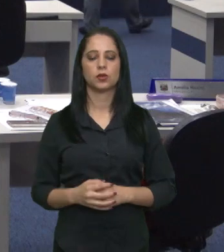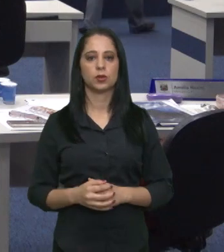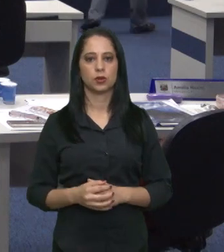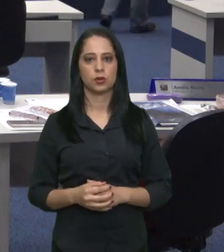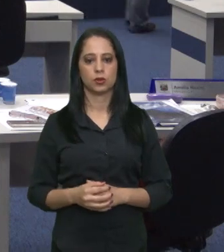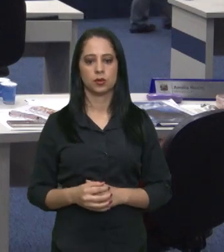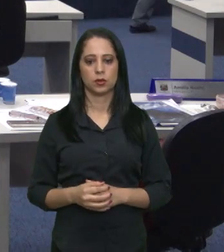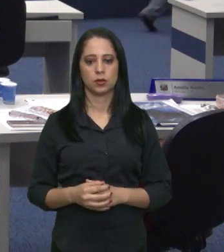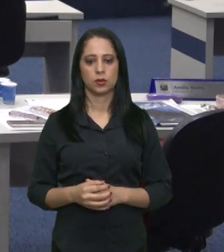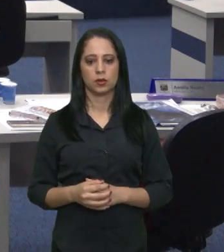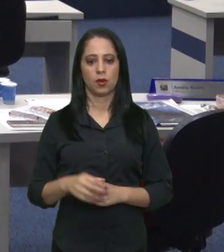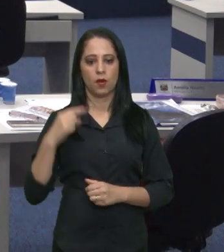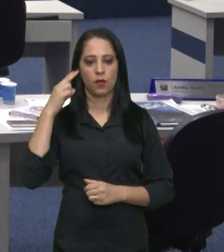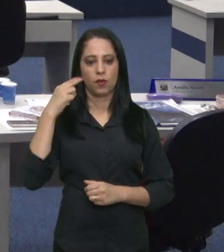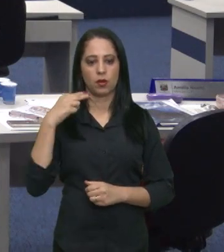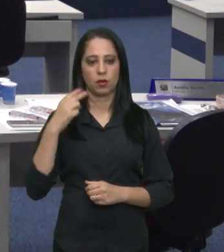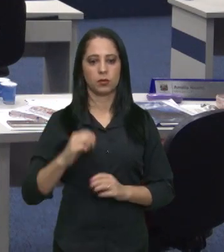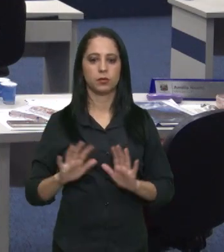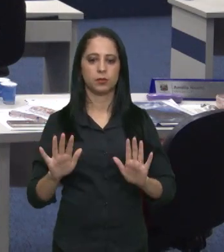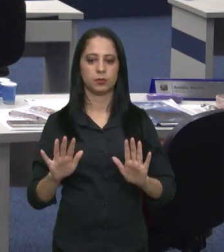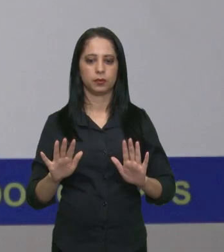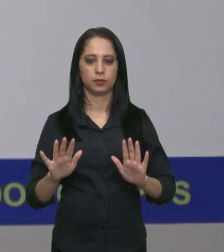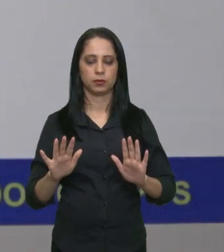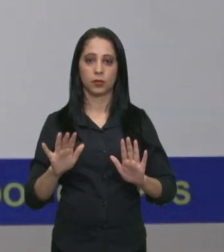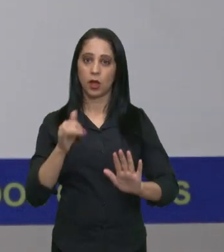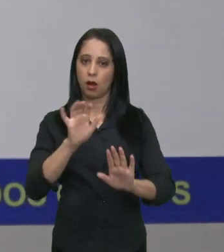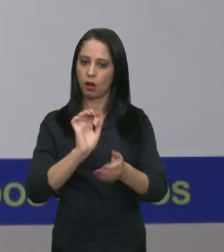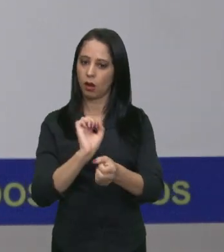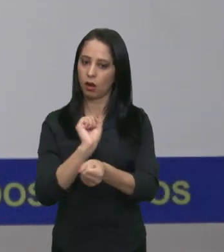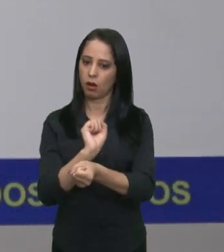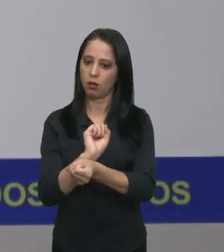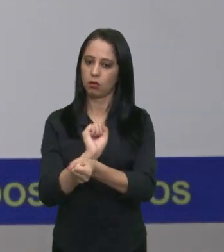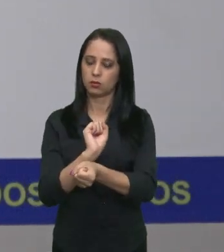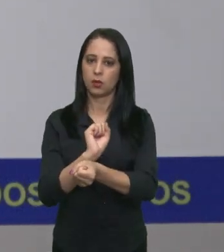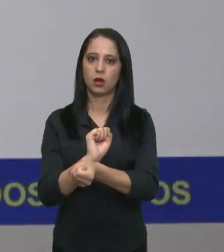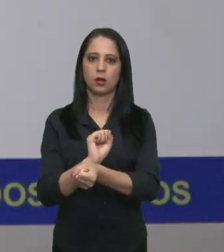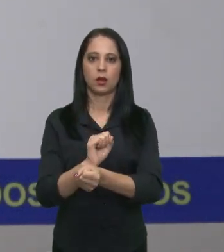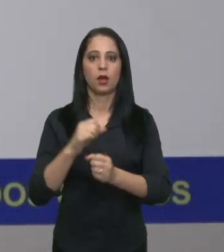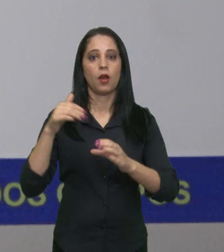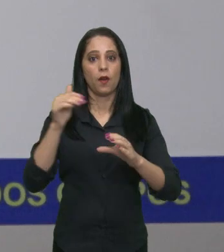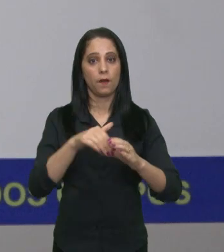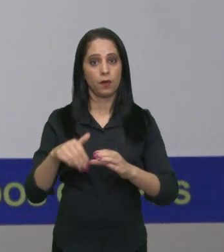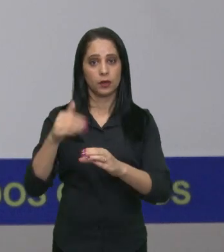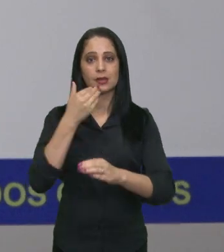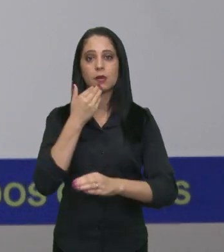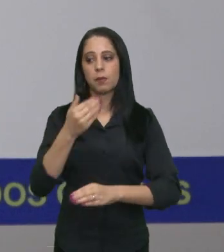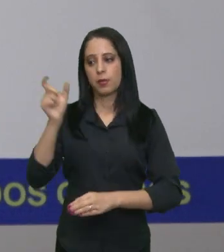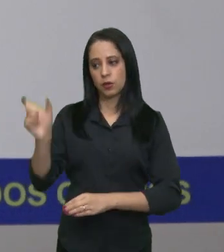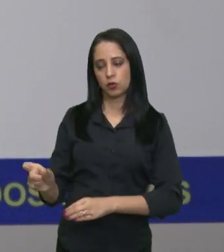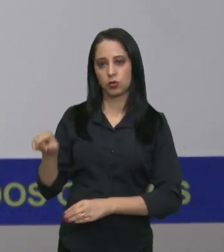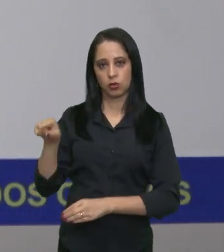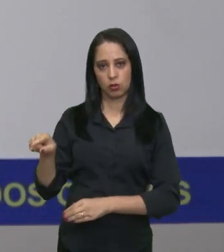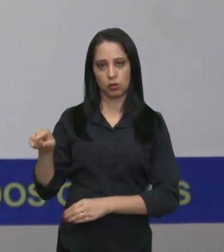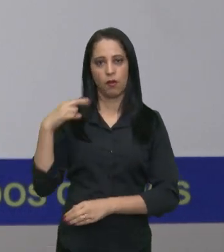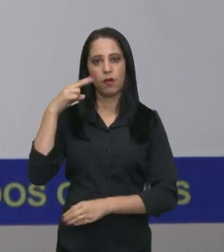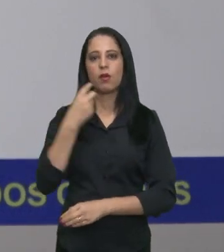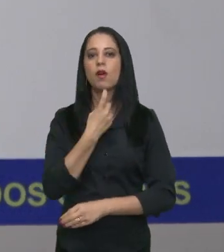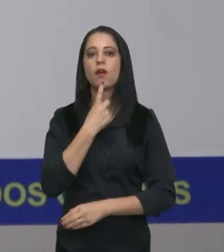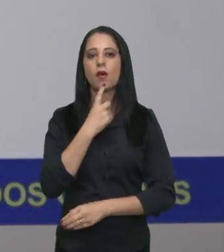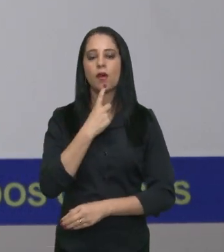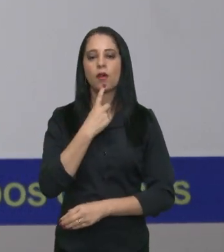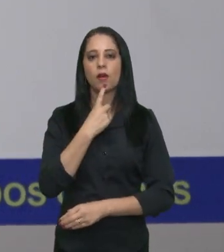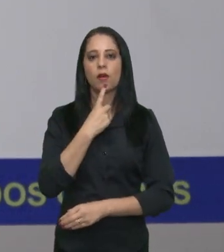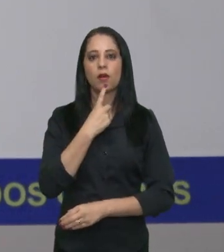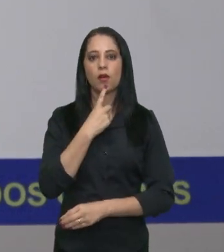Juvenil Silvério. Vereador Salvorado, pera, Mélia, só vou votar, já vou te dar a palavra, Mélia. Em votação, o pedido verbal do vereador Juvenil